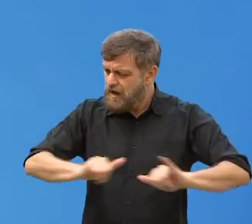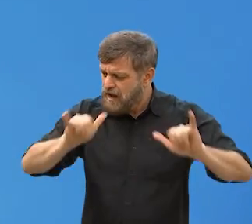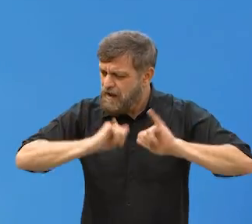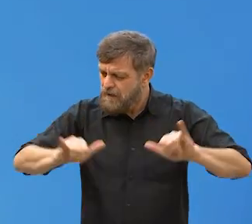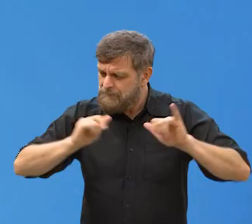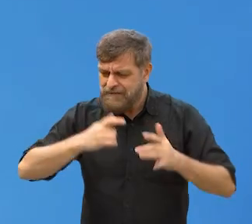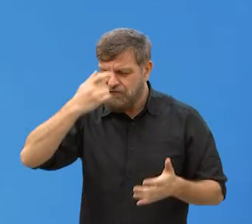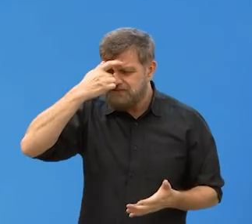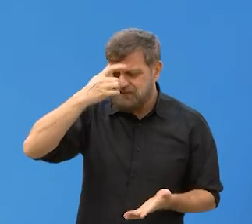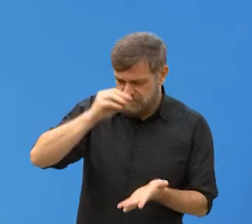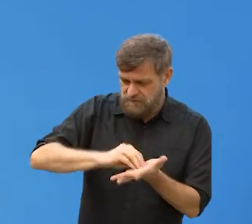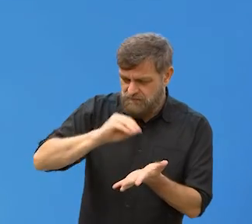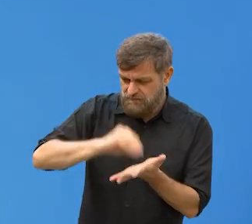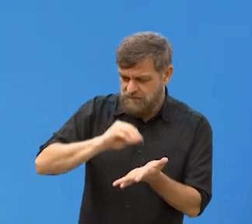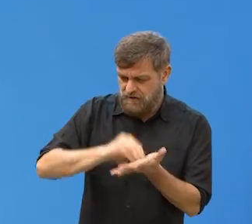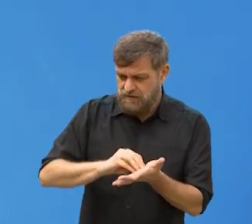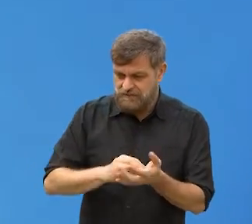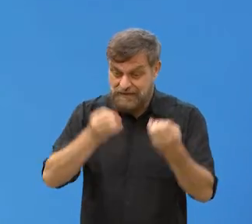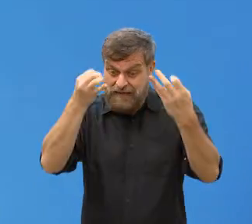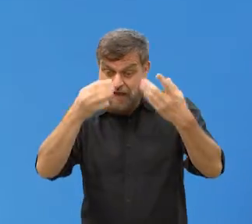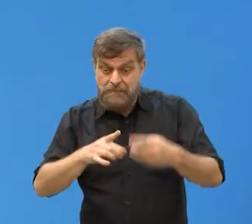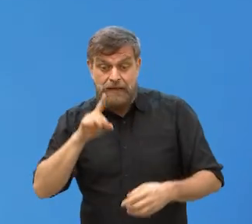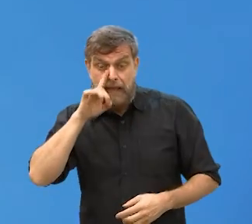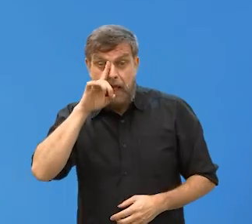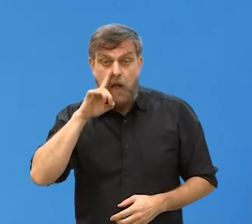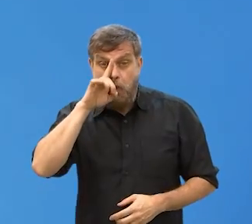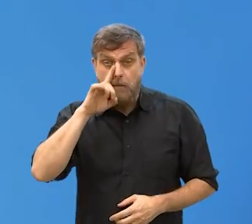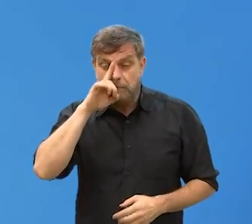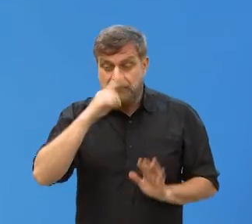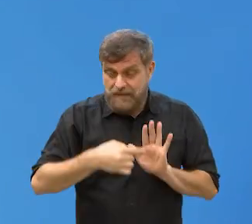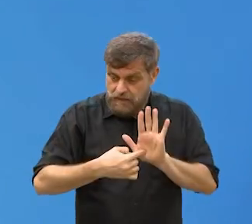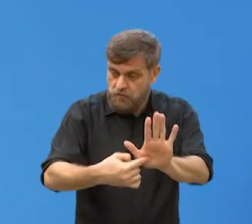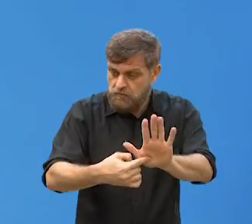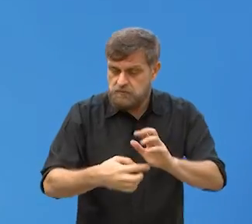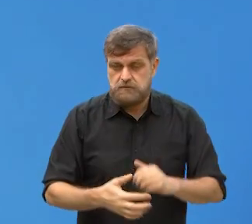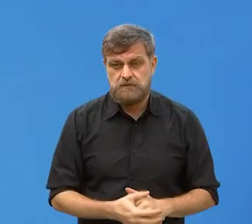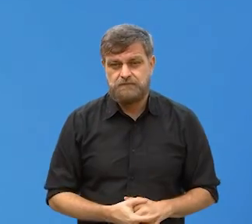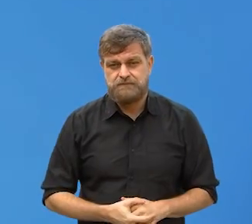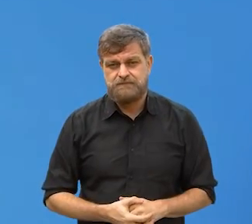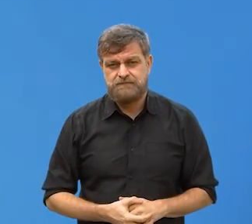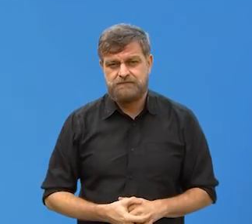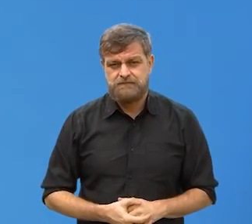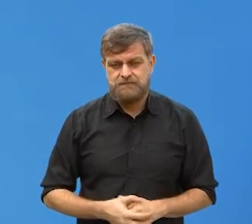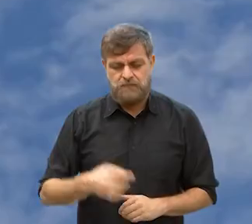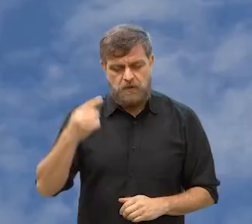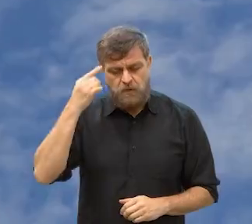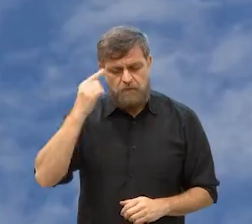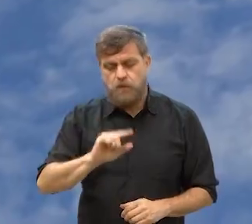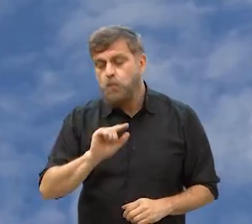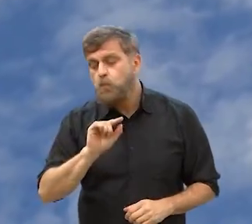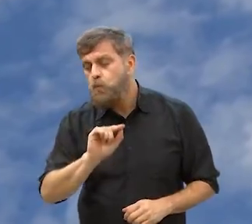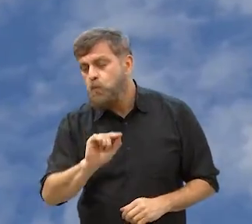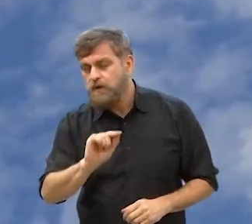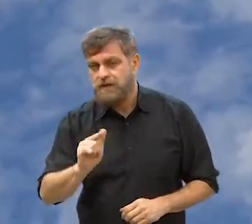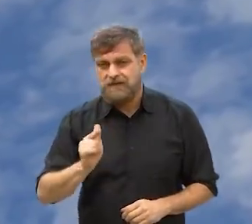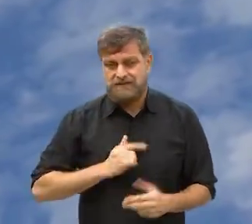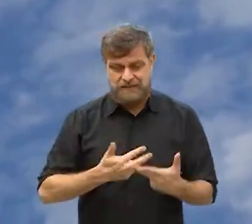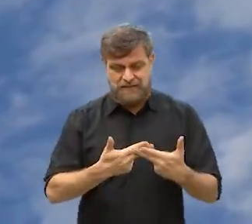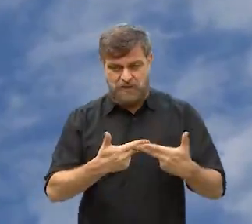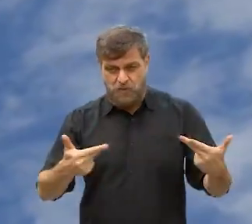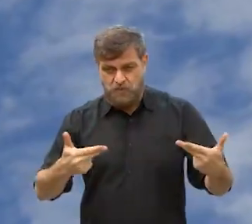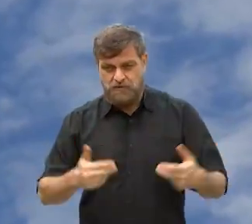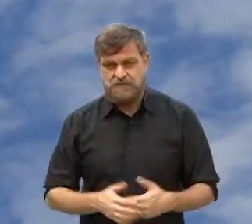de conscientização, de falar do perigo, mostrar o perigo do cerol? Eu penso o seguinte, que tem coisas que